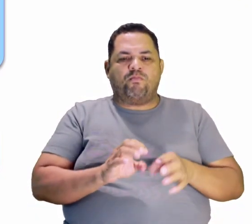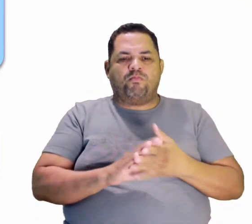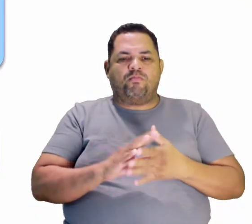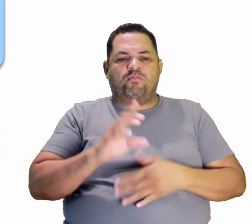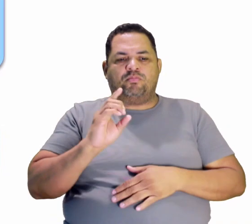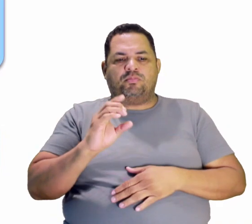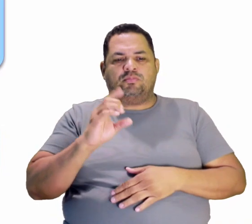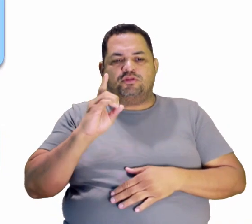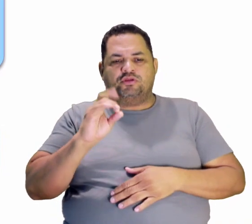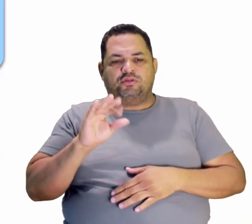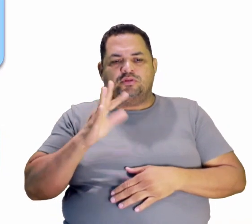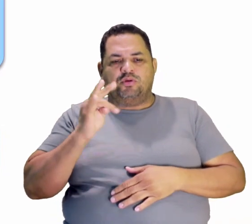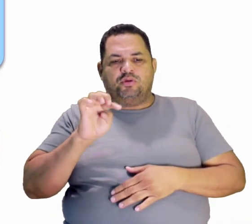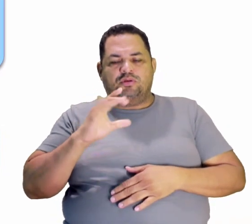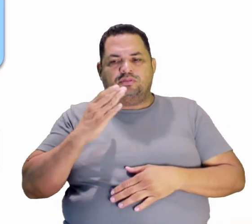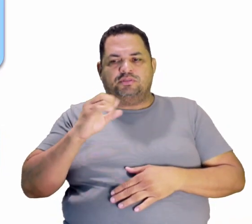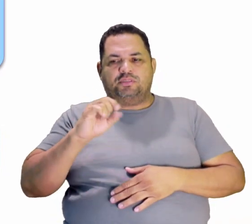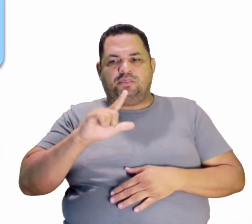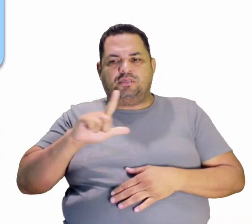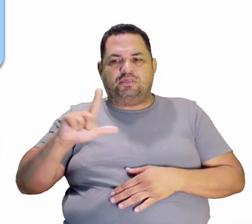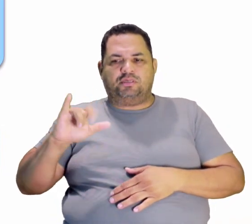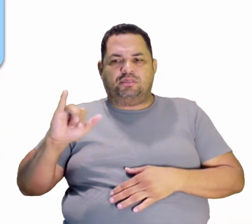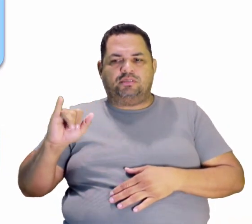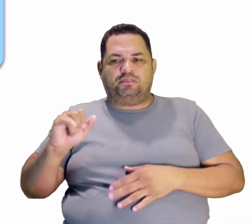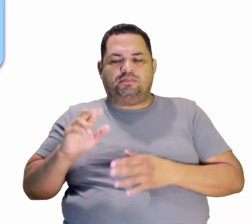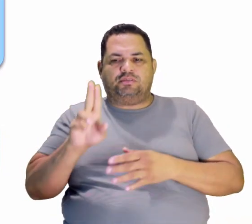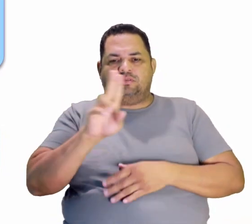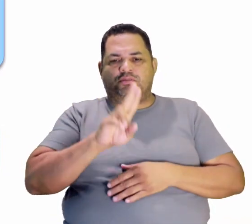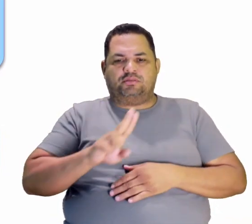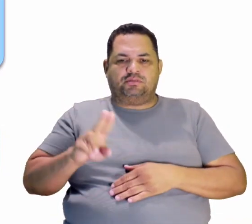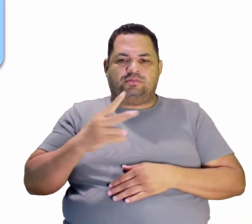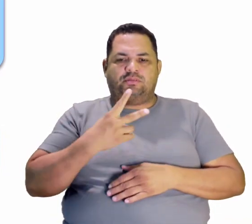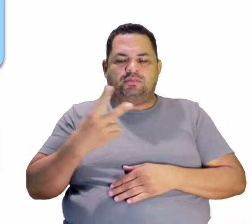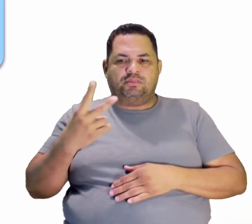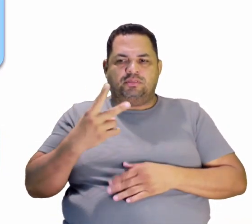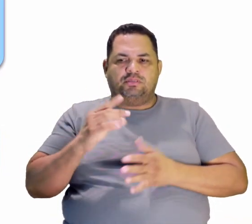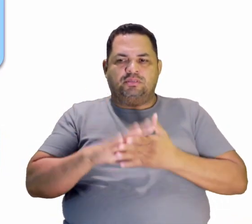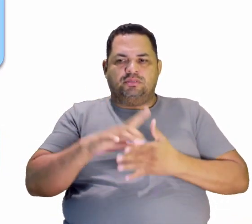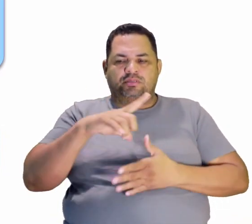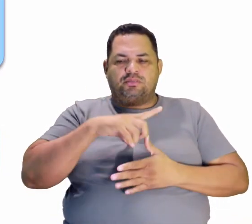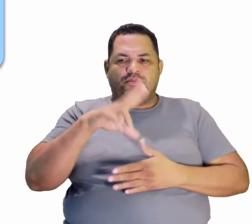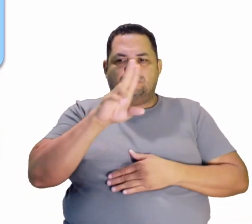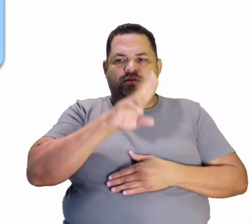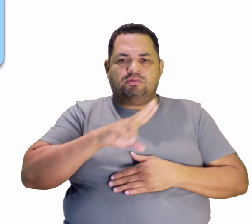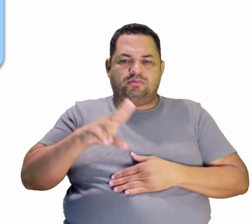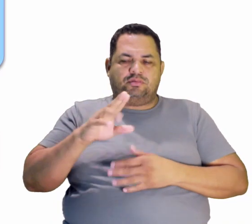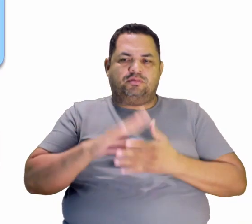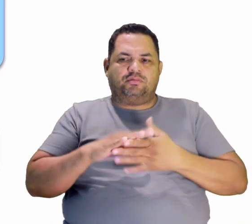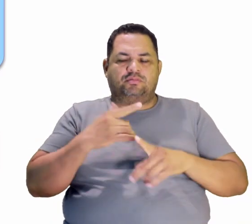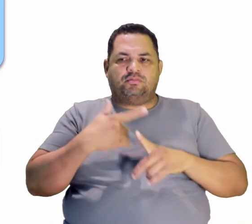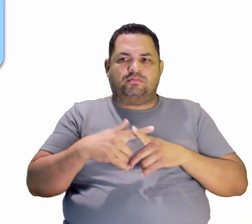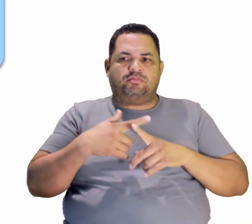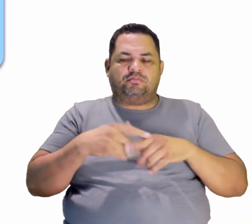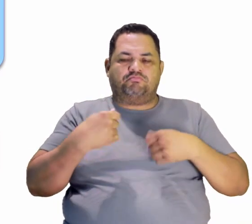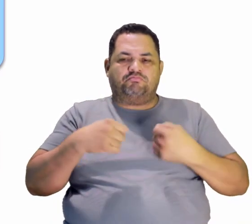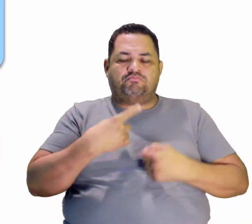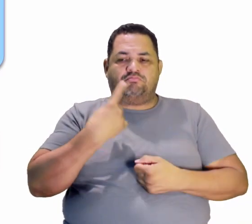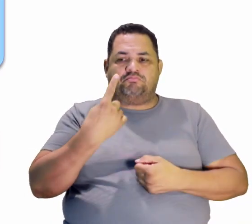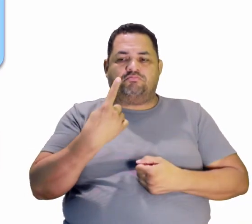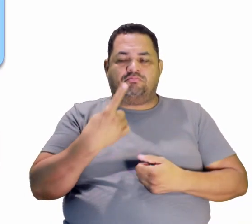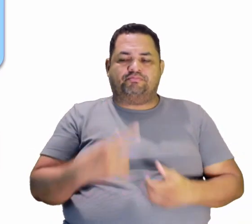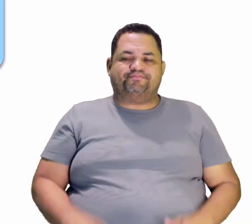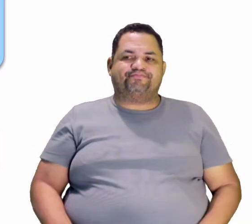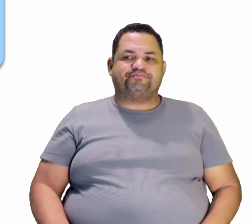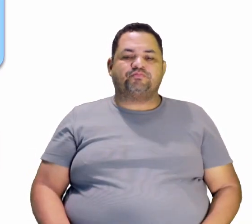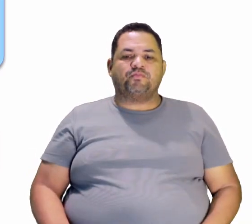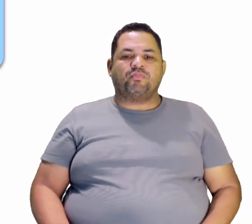pode utilizar ela, em vez de você utilizar duas, igual nós fizemos no exemplo da aula, tivemos que utilizar duas, sendo que bastava usar uma,